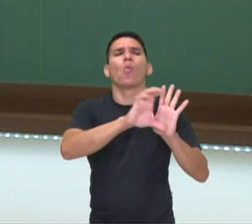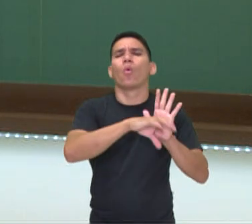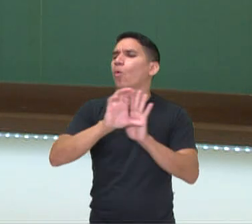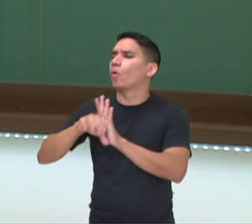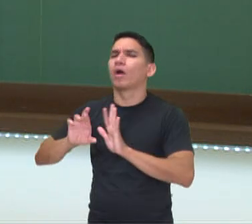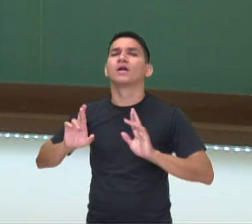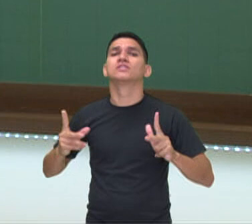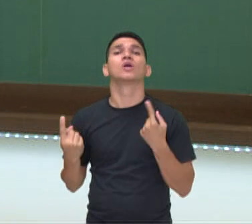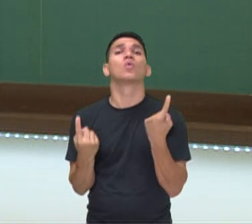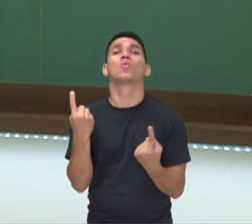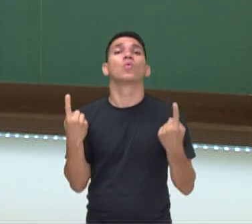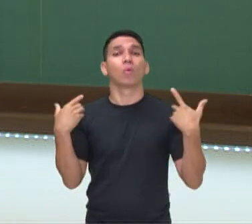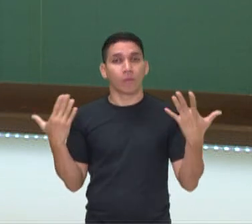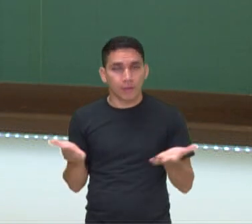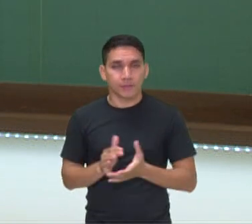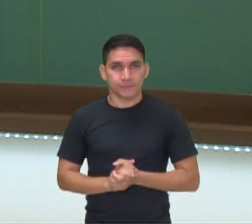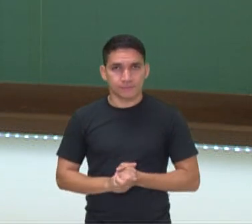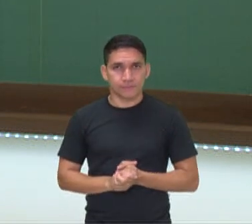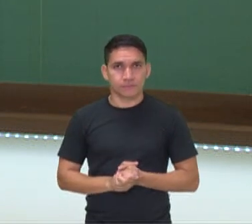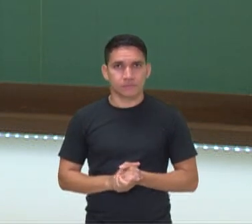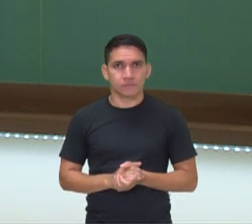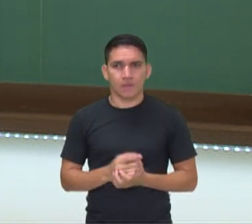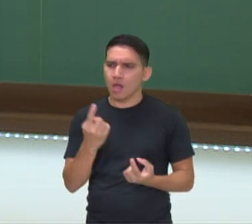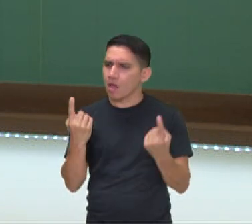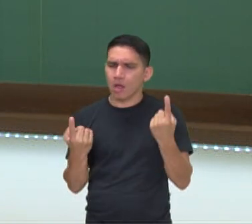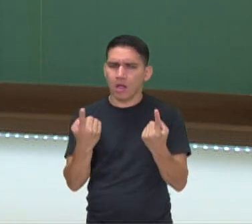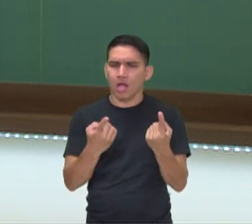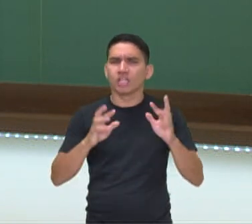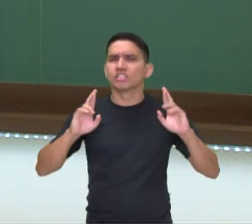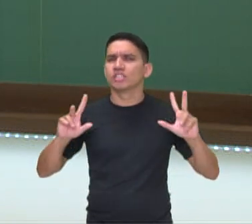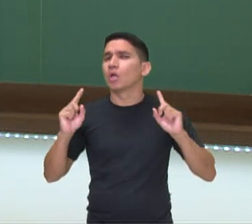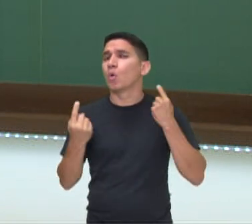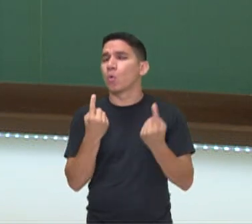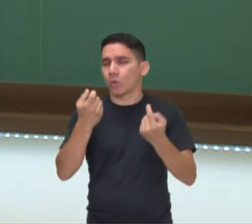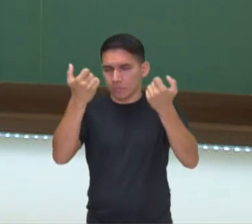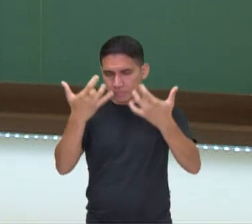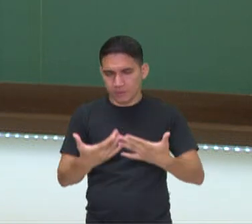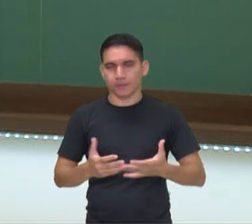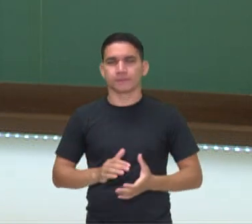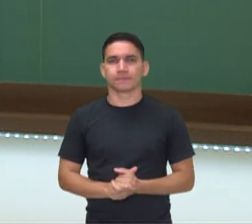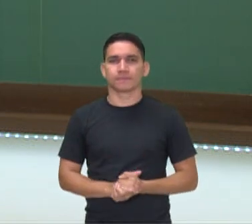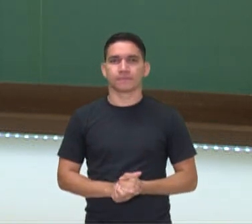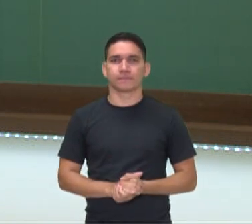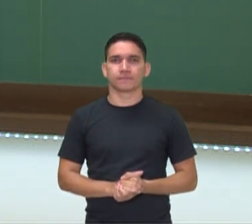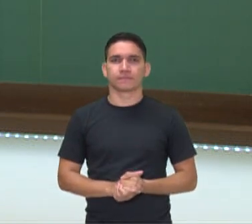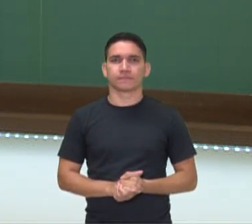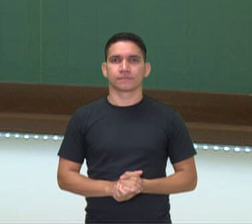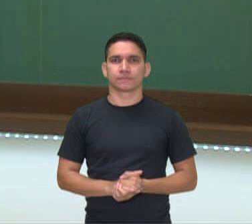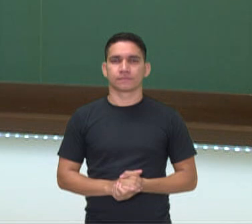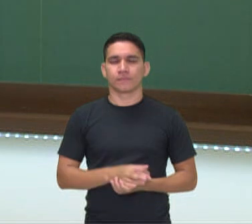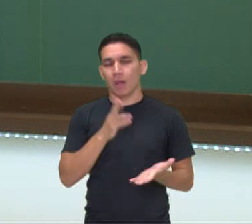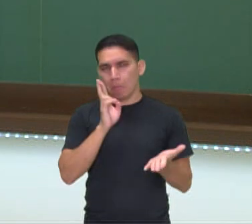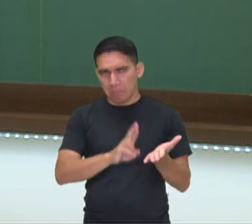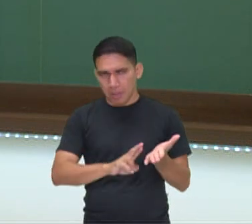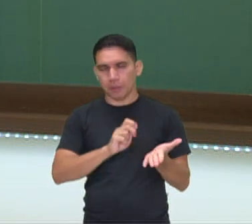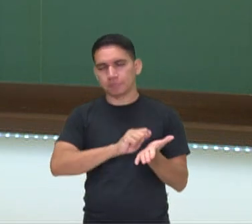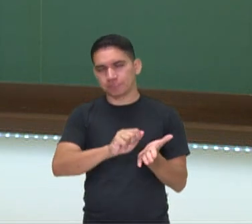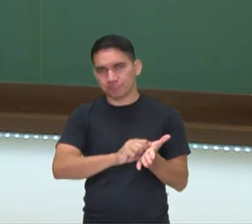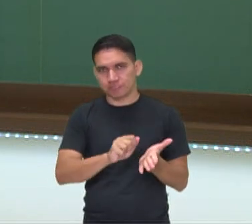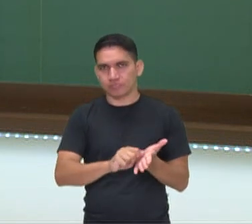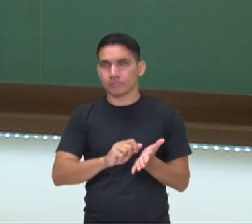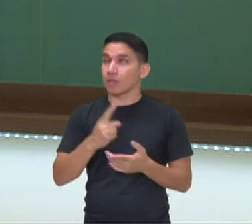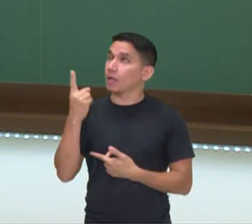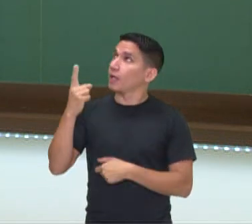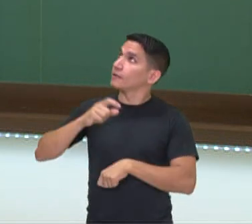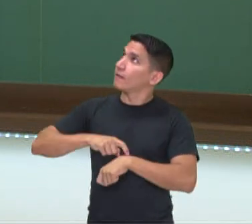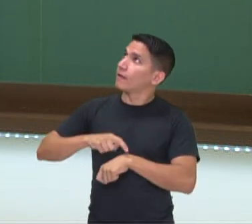que consumo e consumismo não são a mesma coisa, diga pra gente o que é consumo e o que é consumismo. O